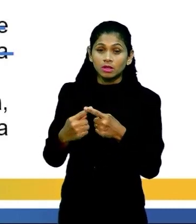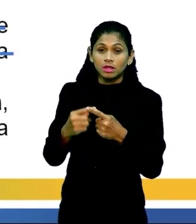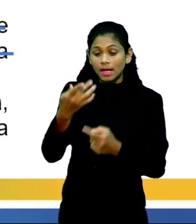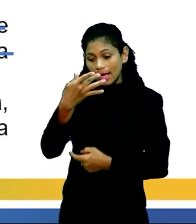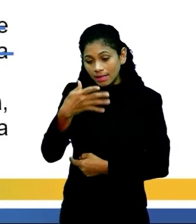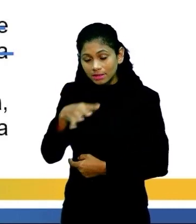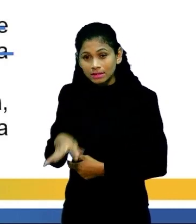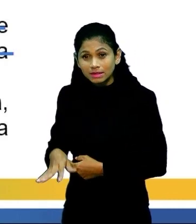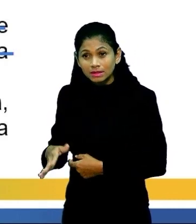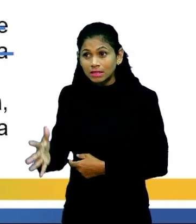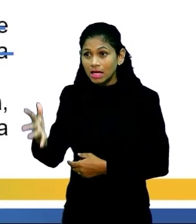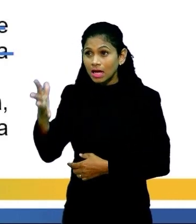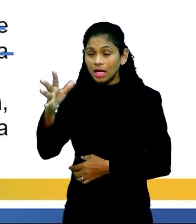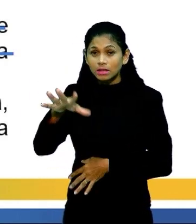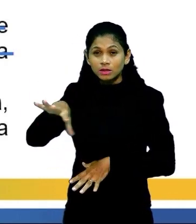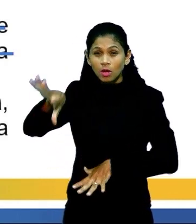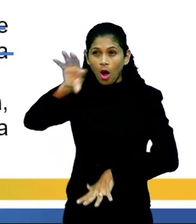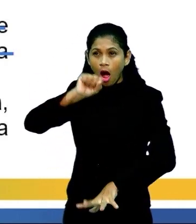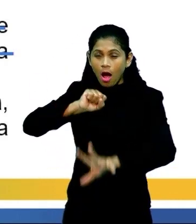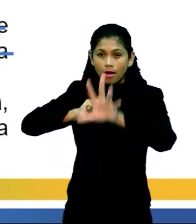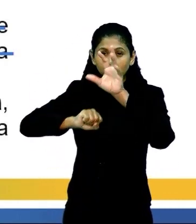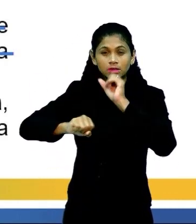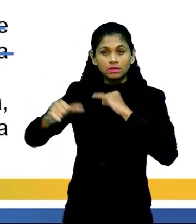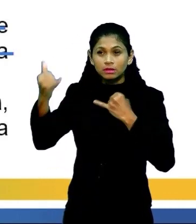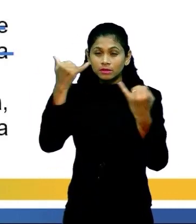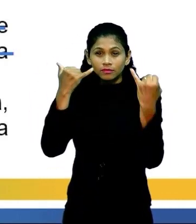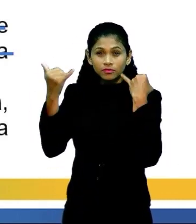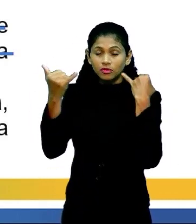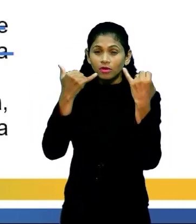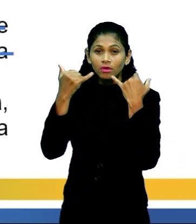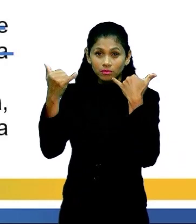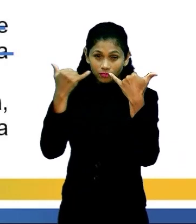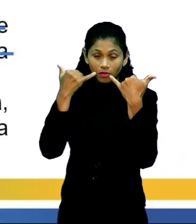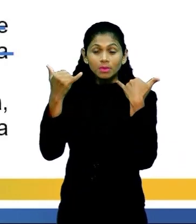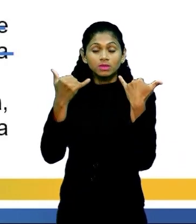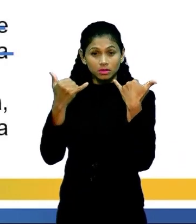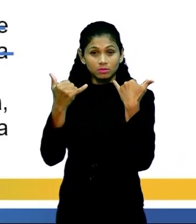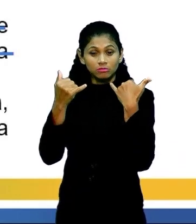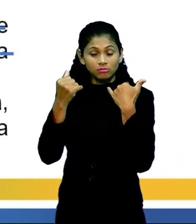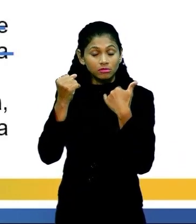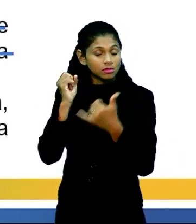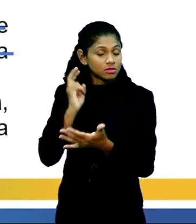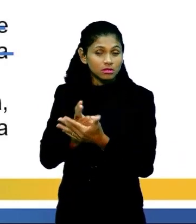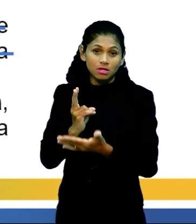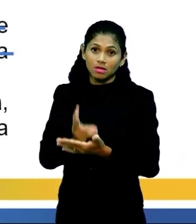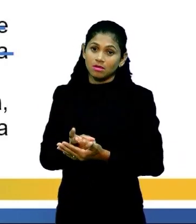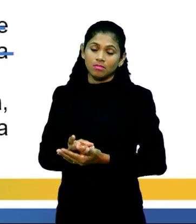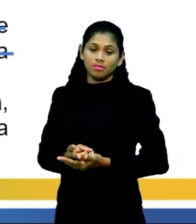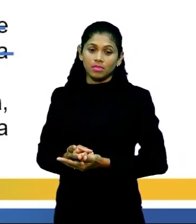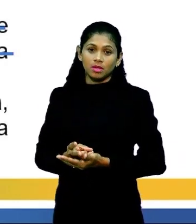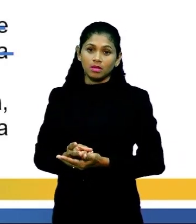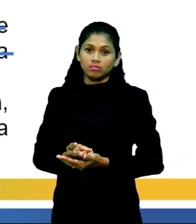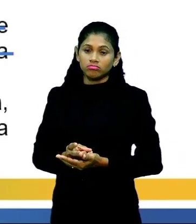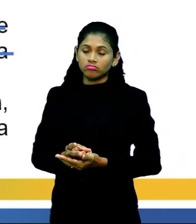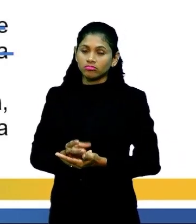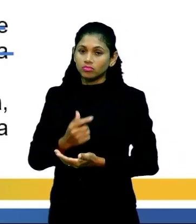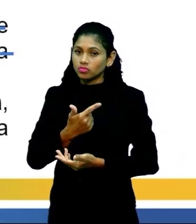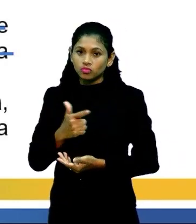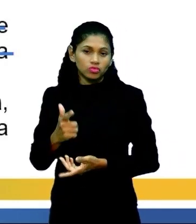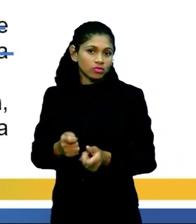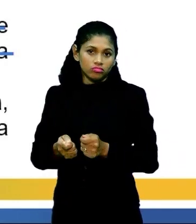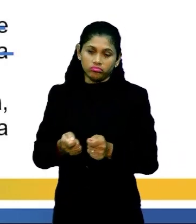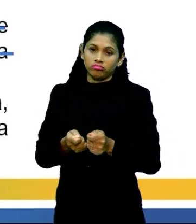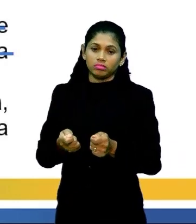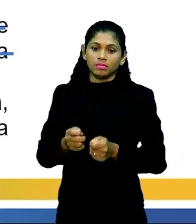então é algo que foge até do controle delas, ok? E na letra E, que temos a única alternativa que